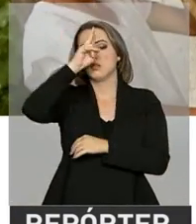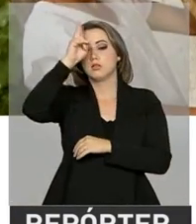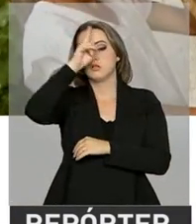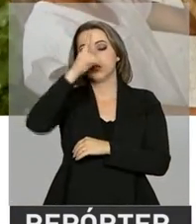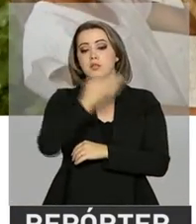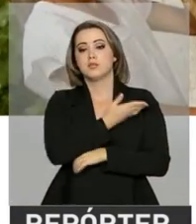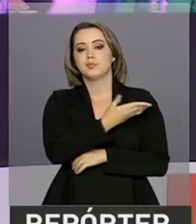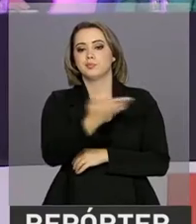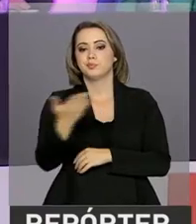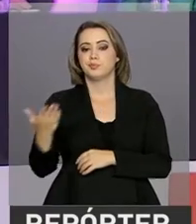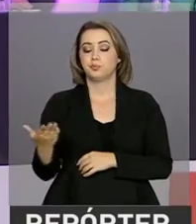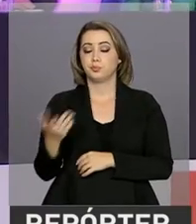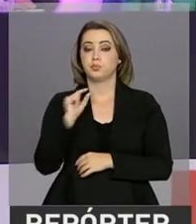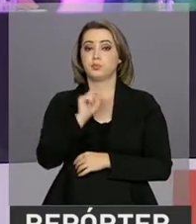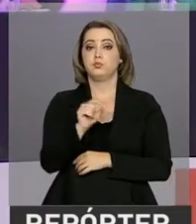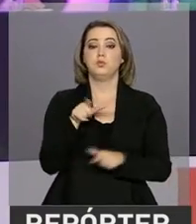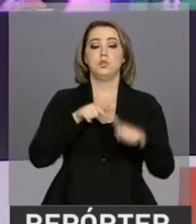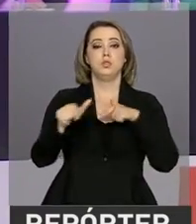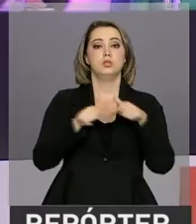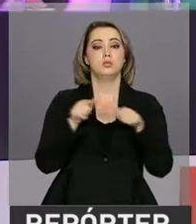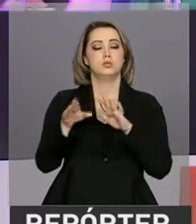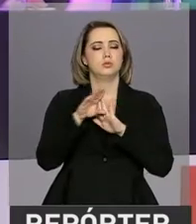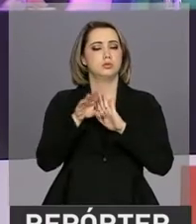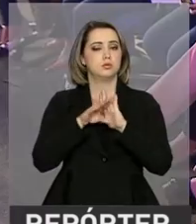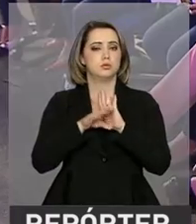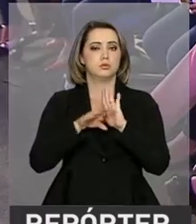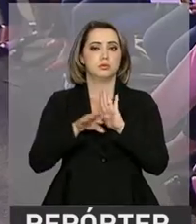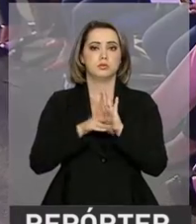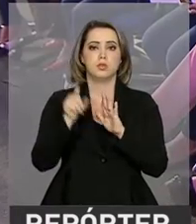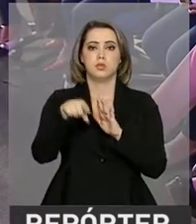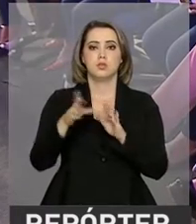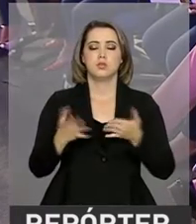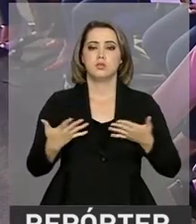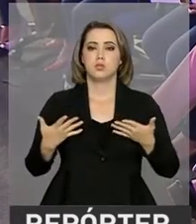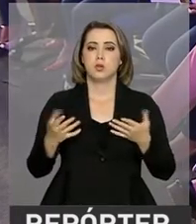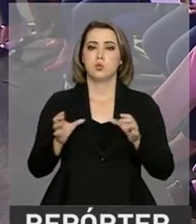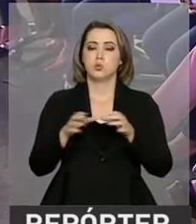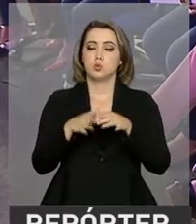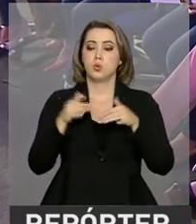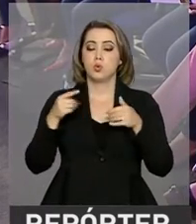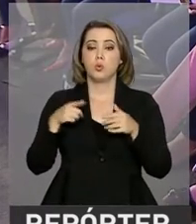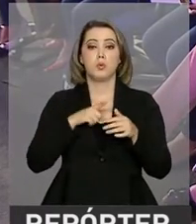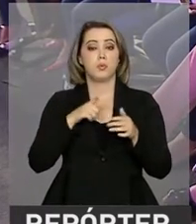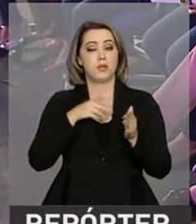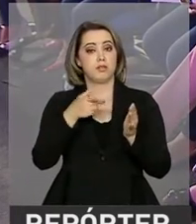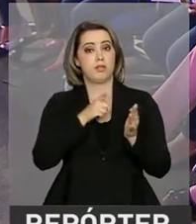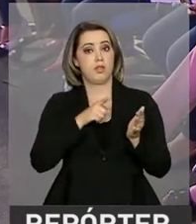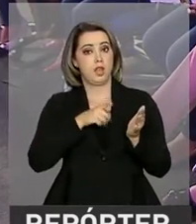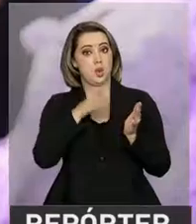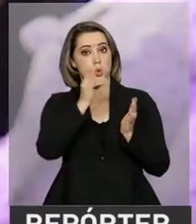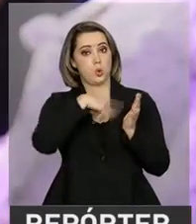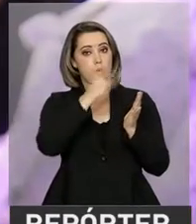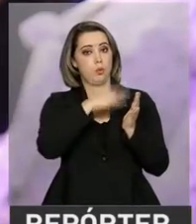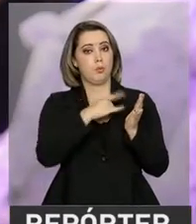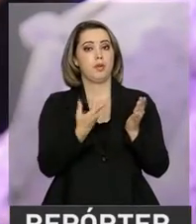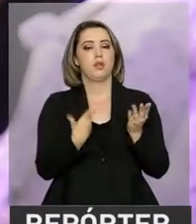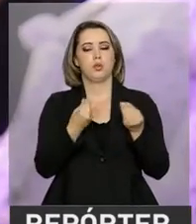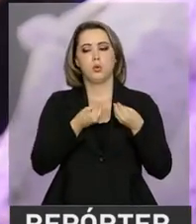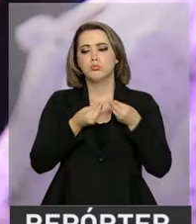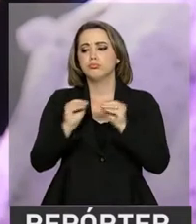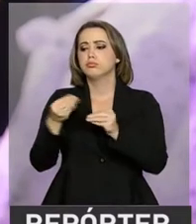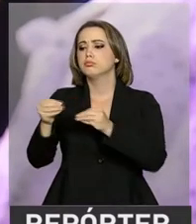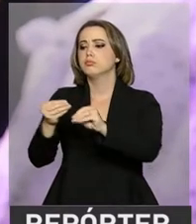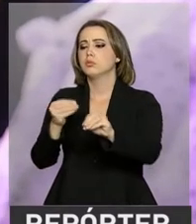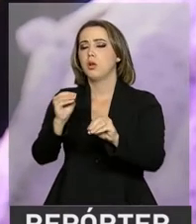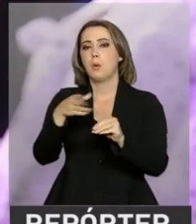agricultoras entre as ações previstas na campanha estão os mutirões para emissão de documentos que este ano devem beneficiar